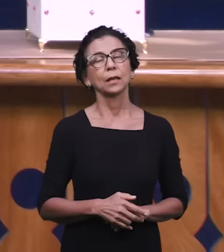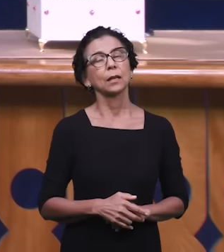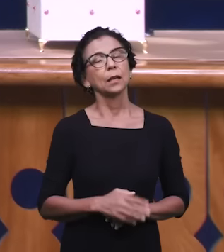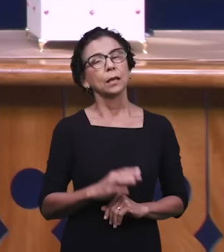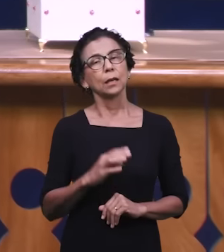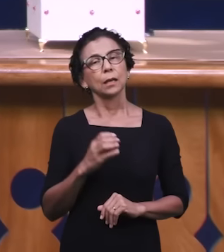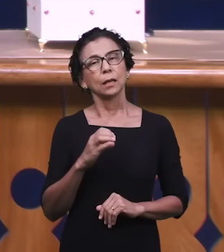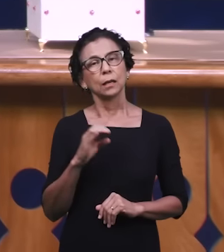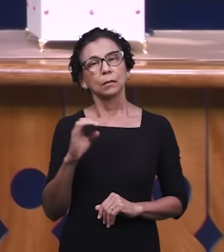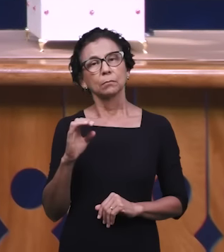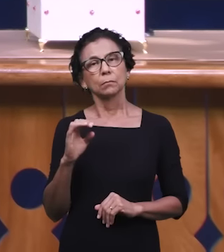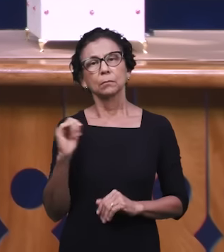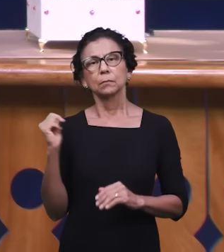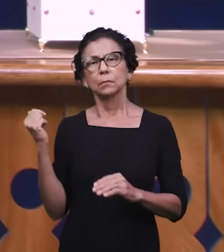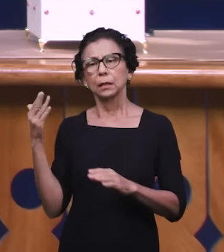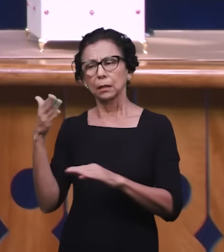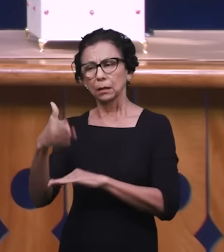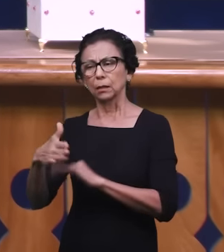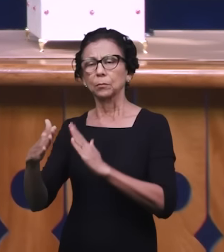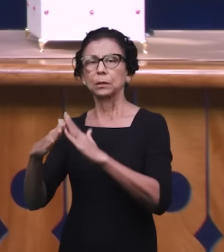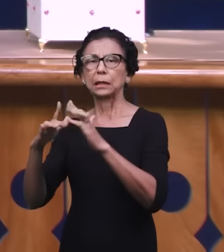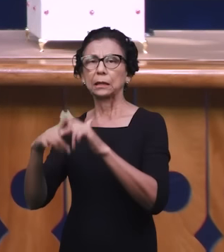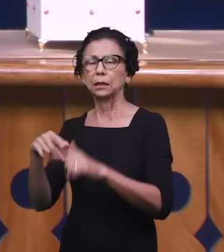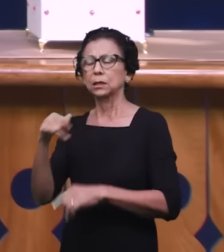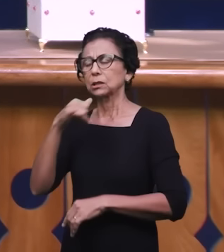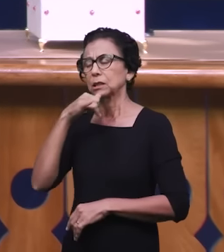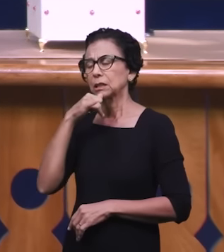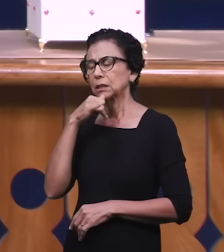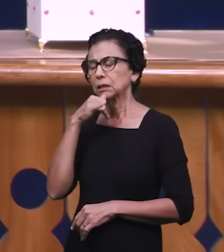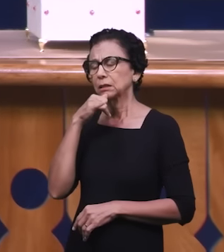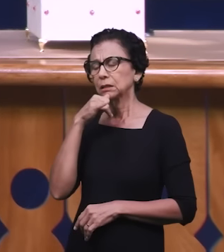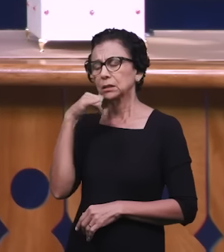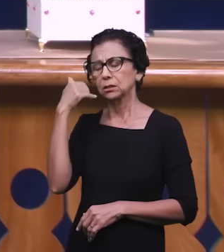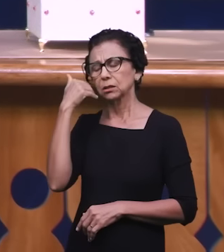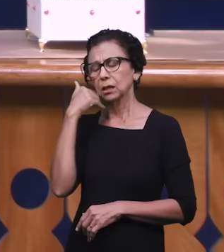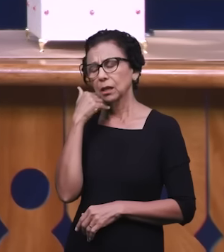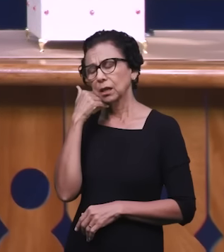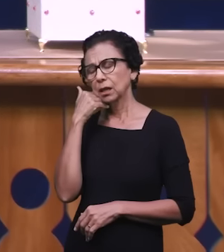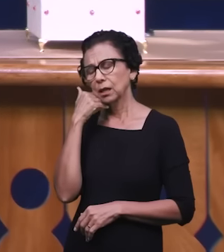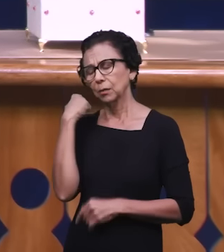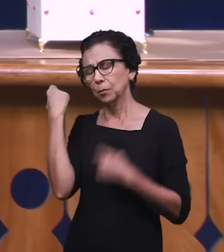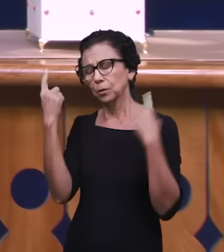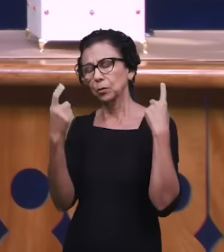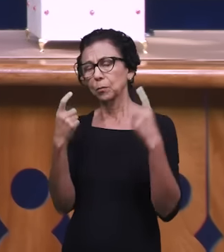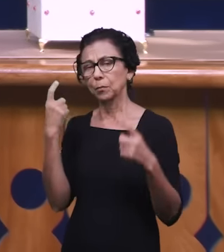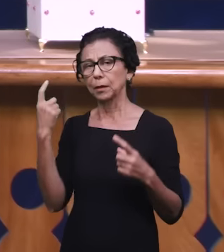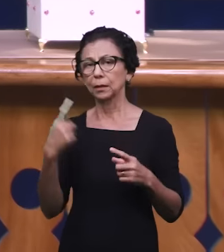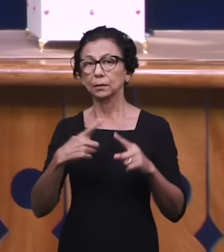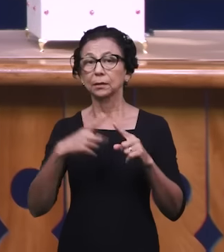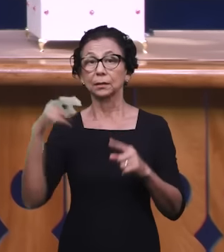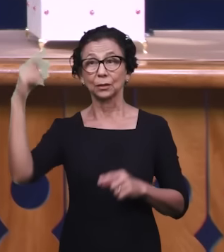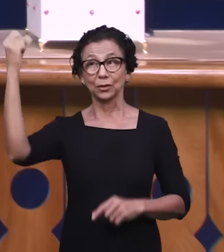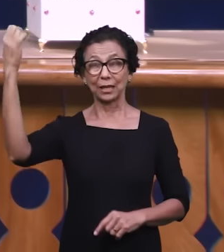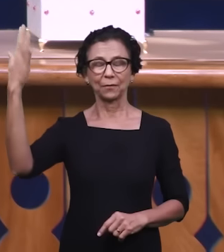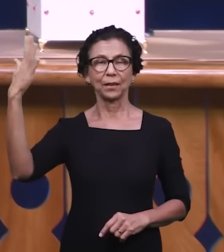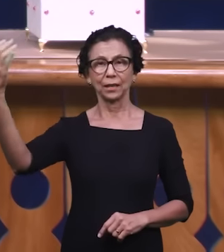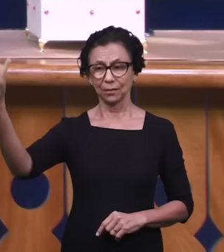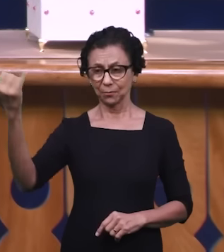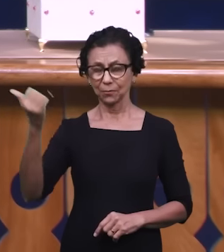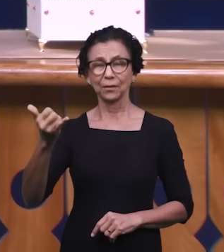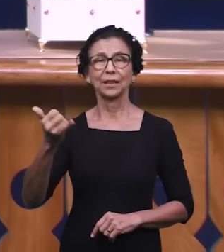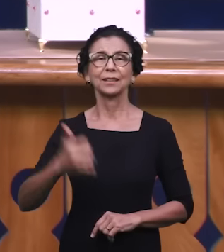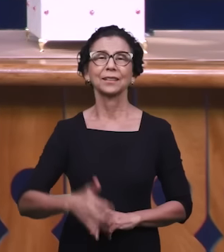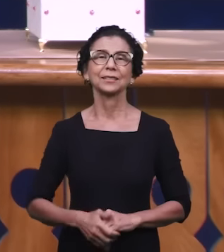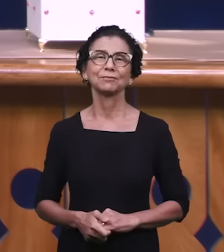tristes, abatidos com os nossos problemas, as nossas preocupações, mas há um Deus que revela todas as coisas. E revela